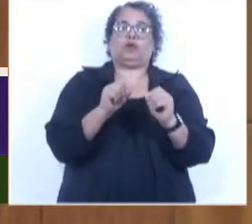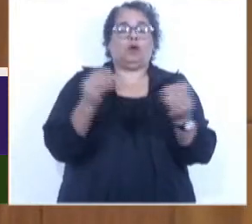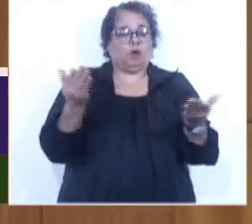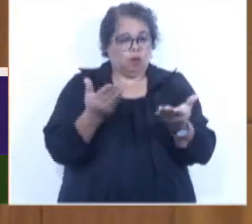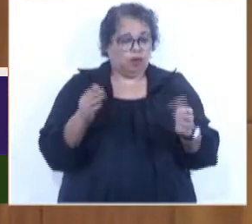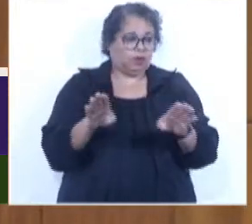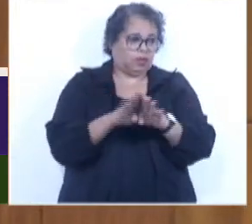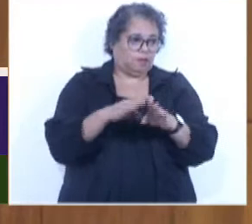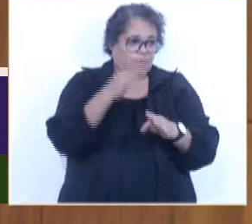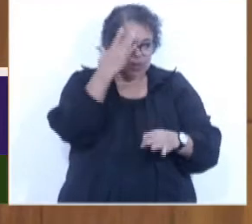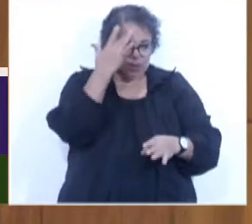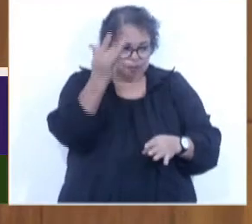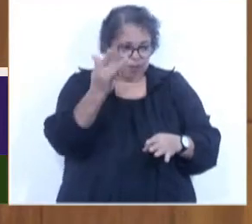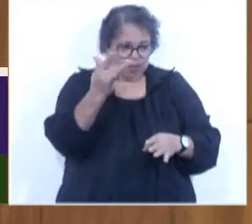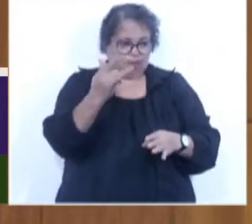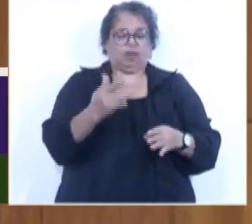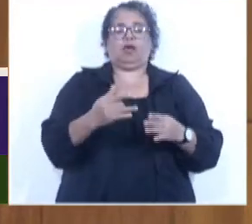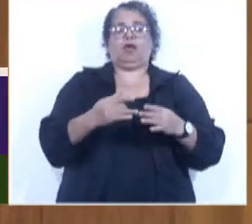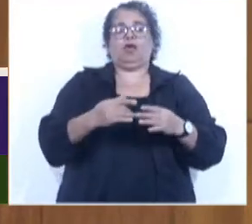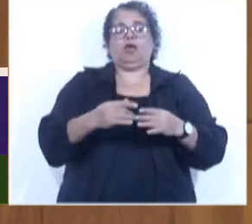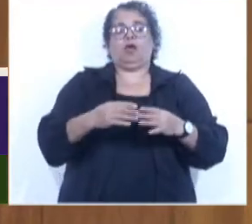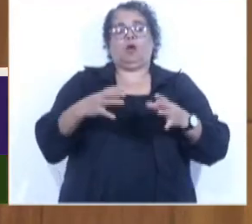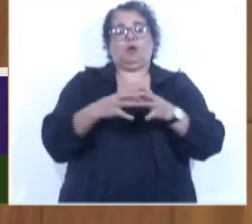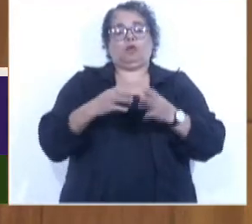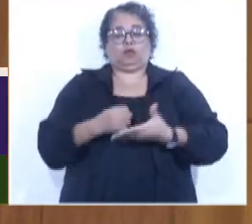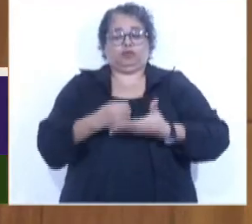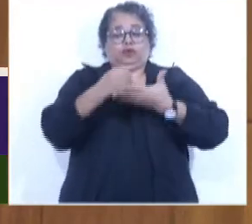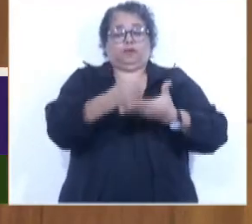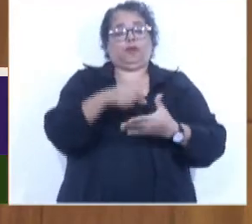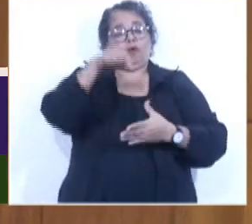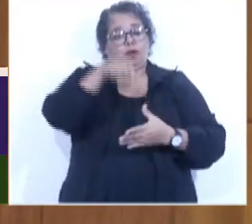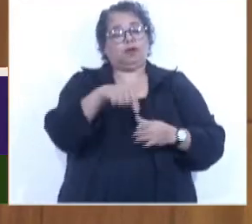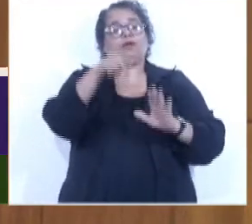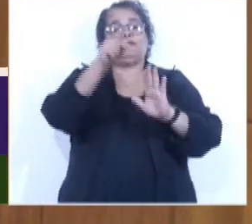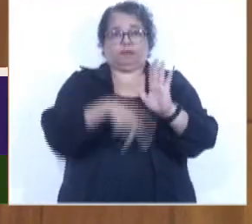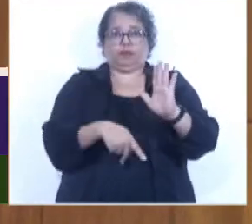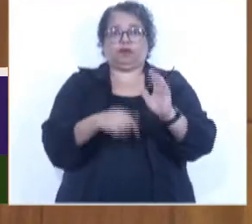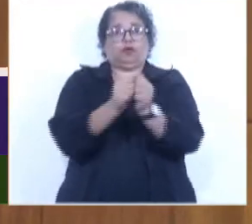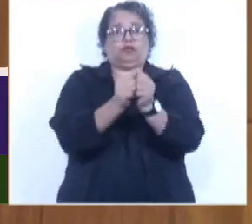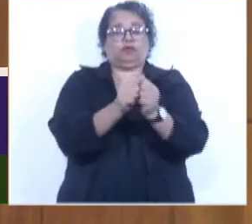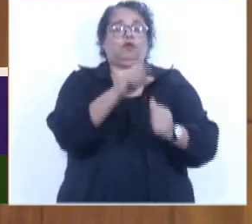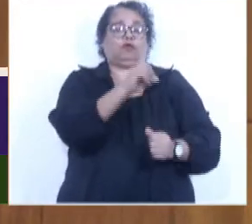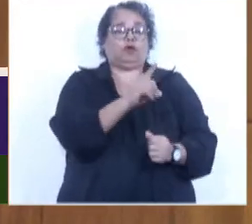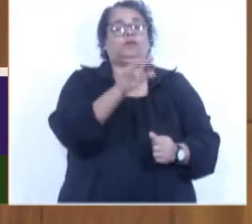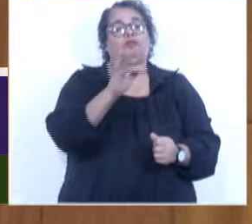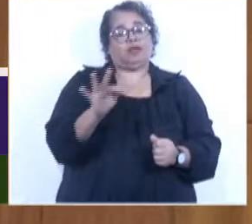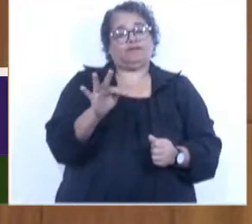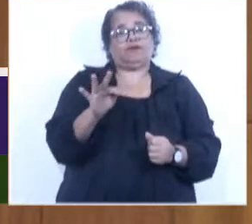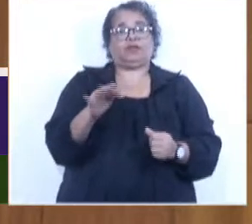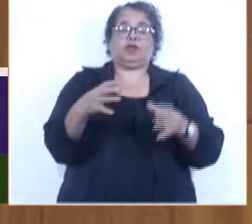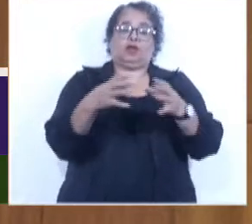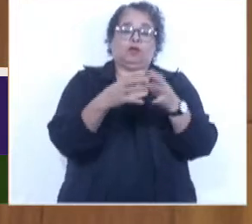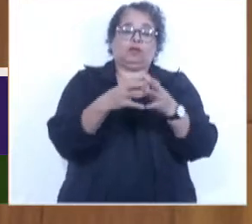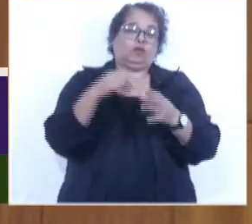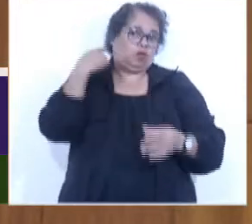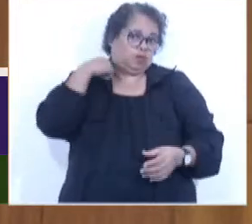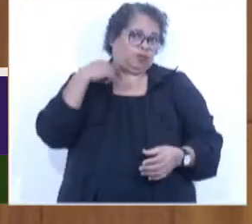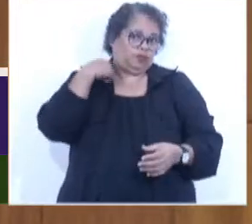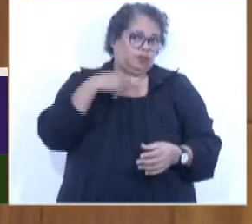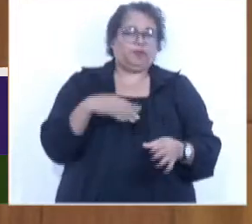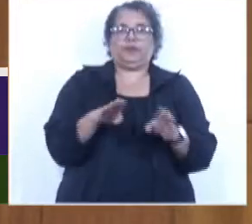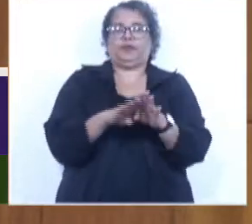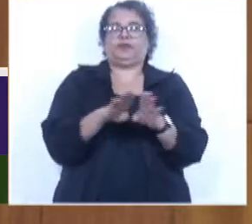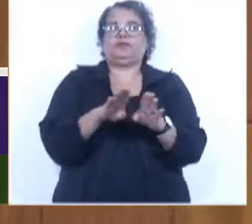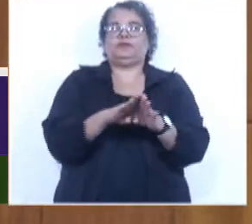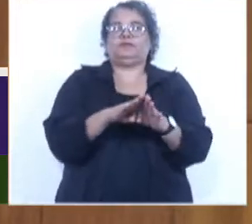uma Moção de apoio a esse projeto também a ser enviado aí para os deputados federais da bancada mineira e também os